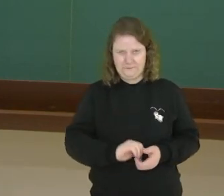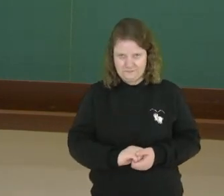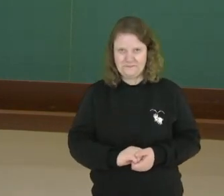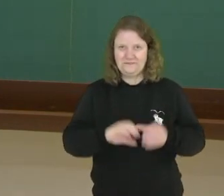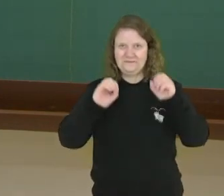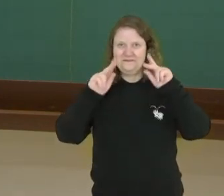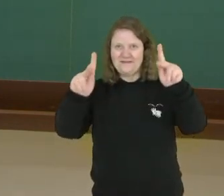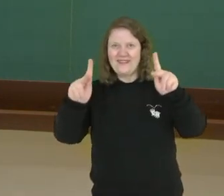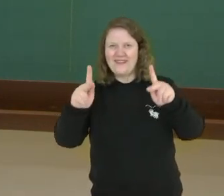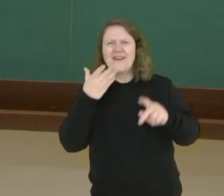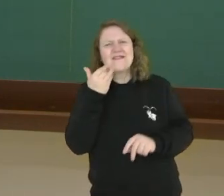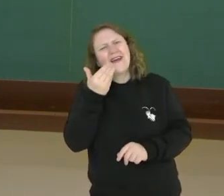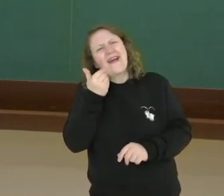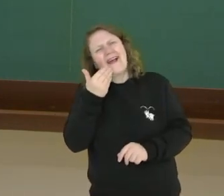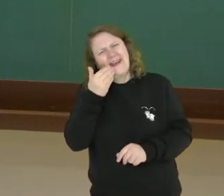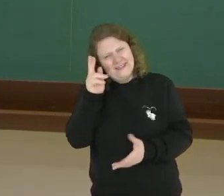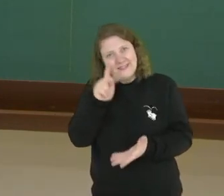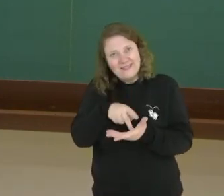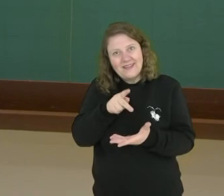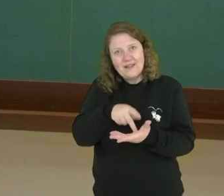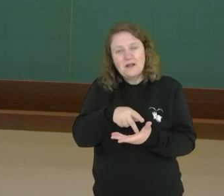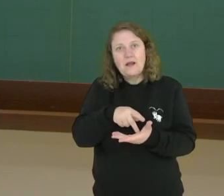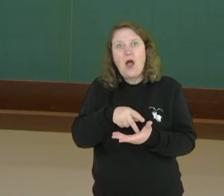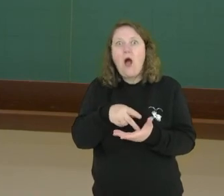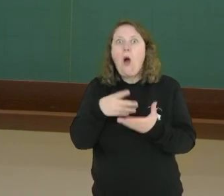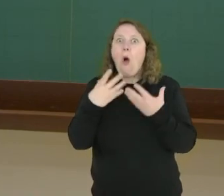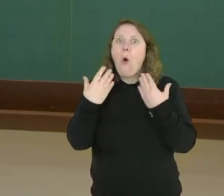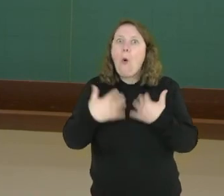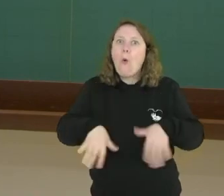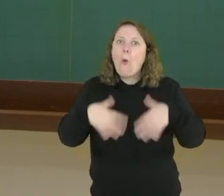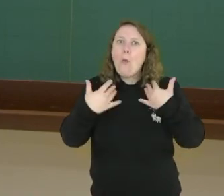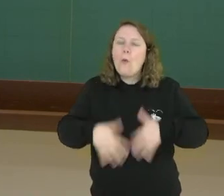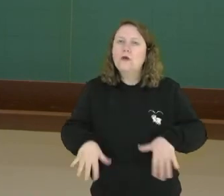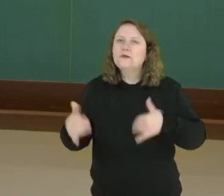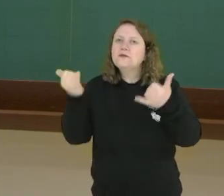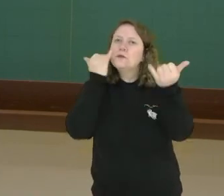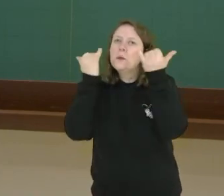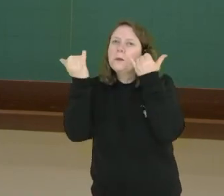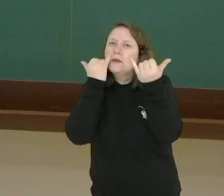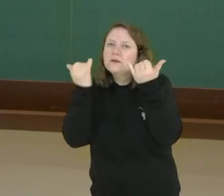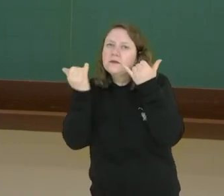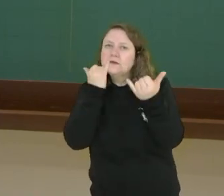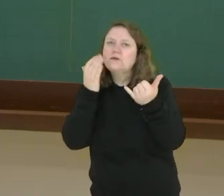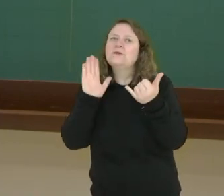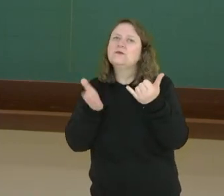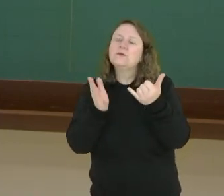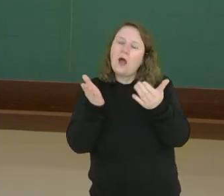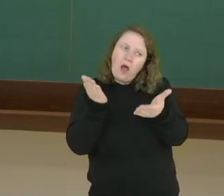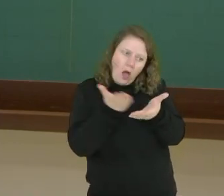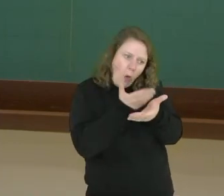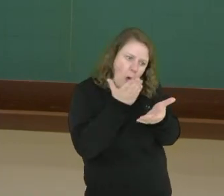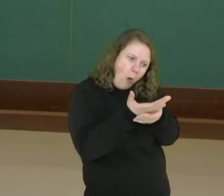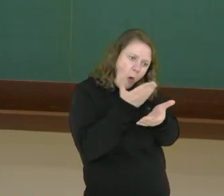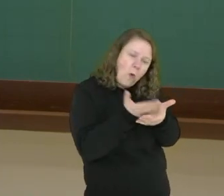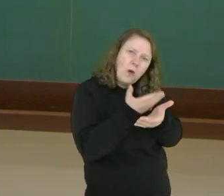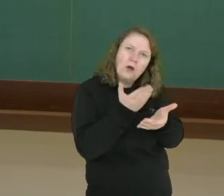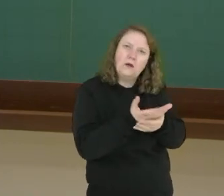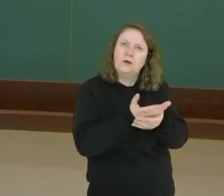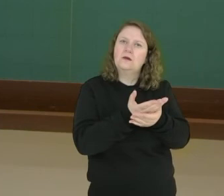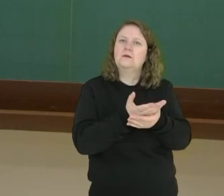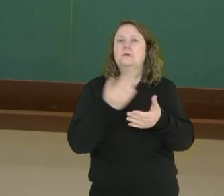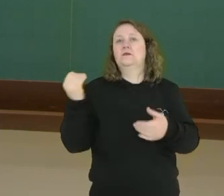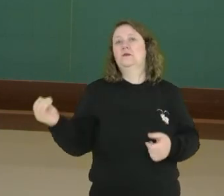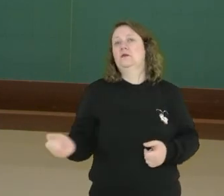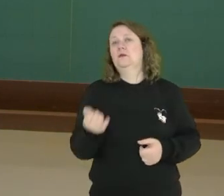Tava fácil, não tava? Olha quanta coisa você já deve ter anotado e já voltou para trás e folheou teu caderno. Essas